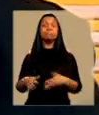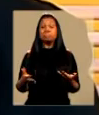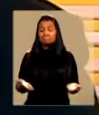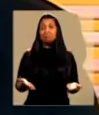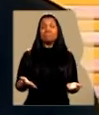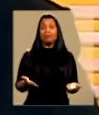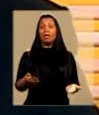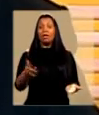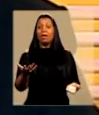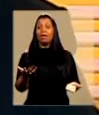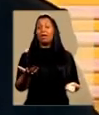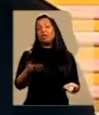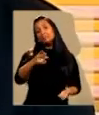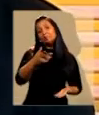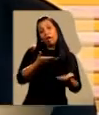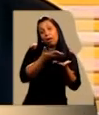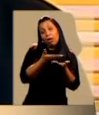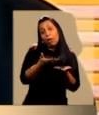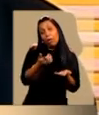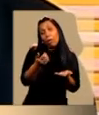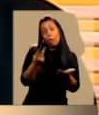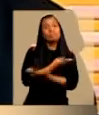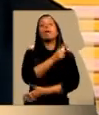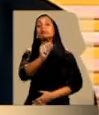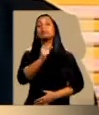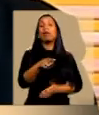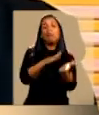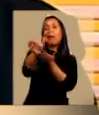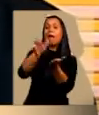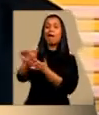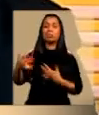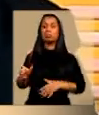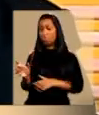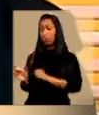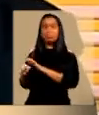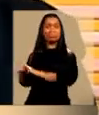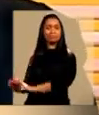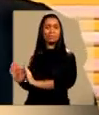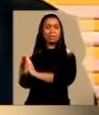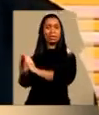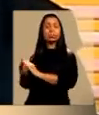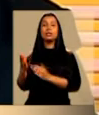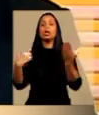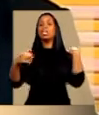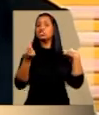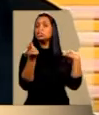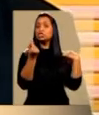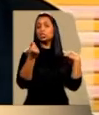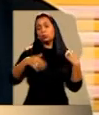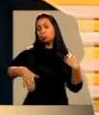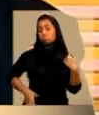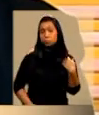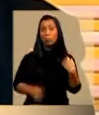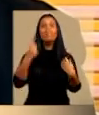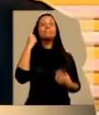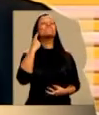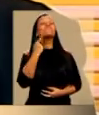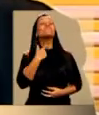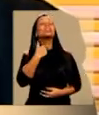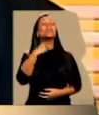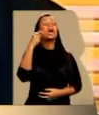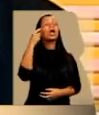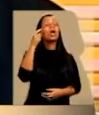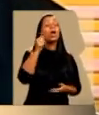Exato. E aí você acaba gastando além do que pode. Então deixa o cartão em casa, saia com a compra